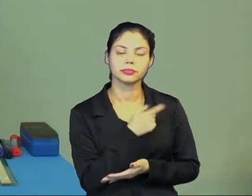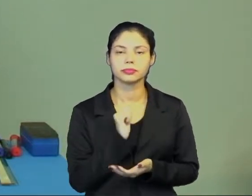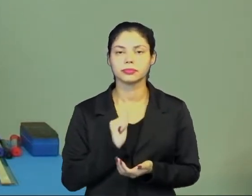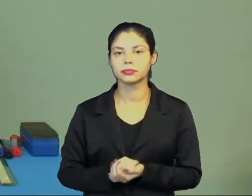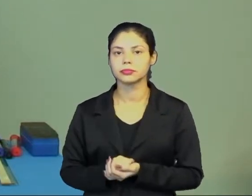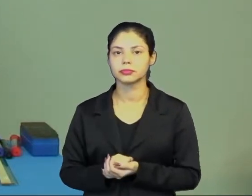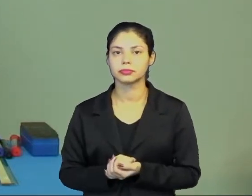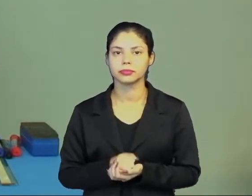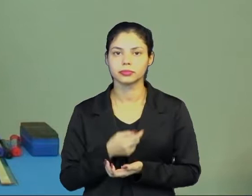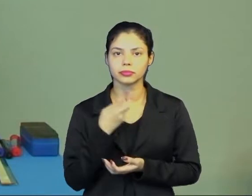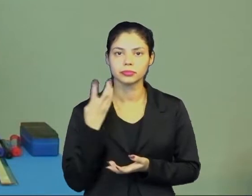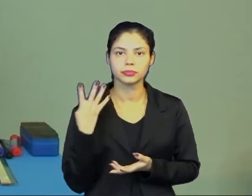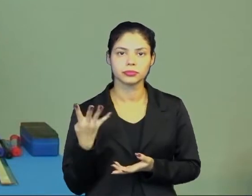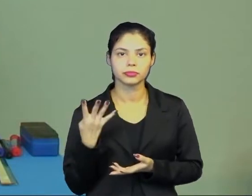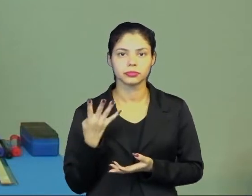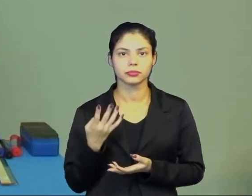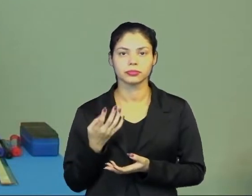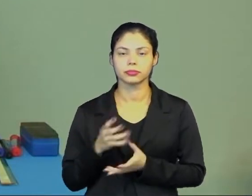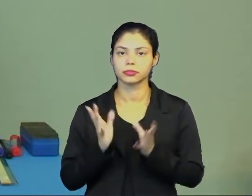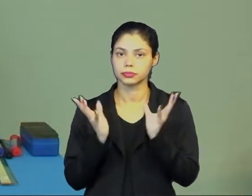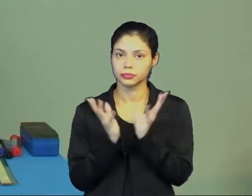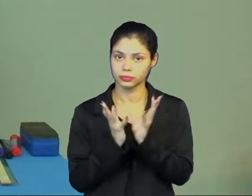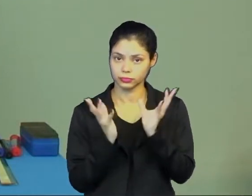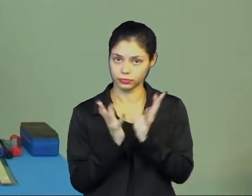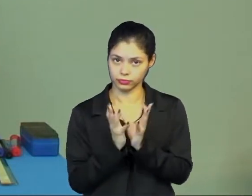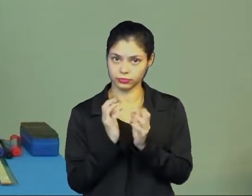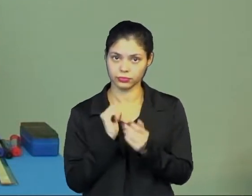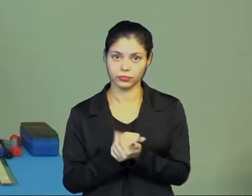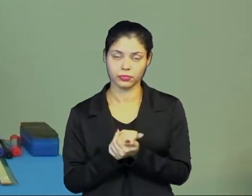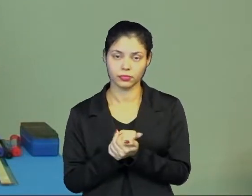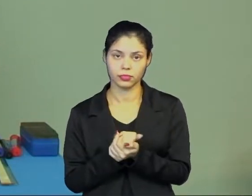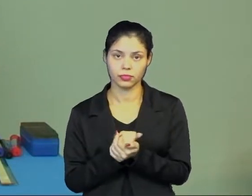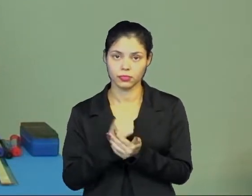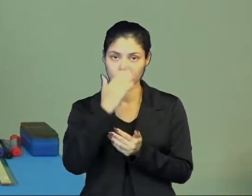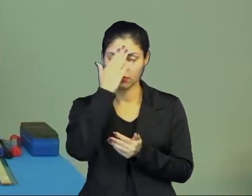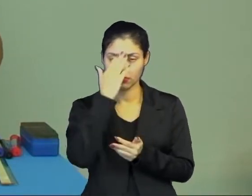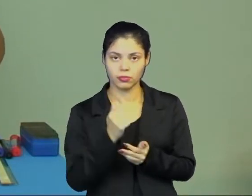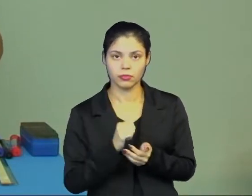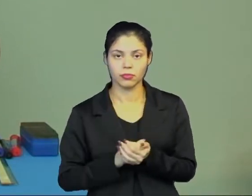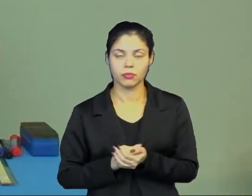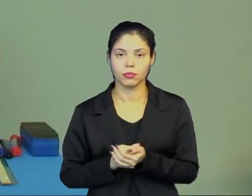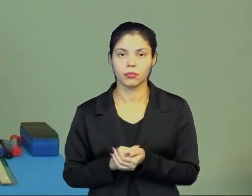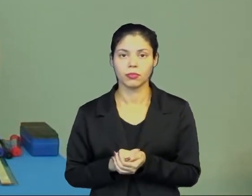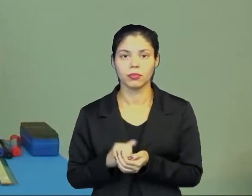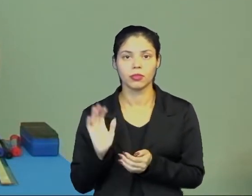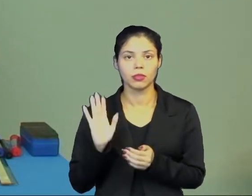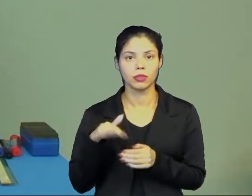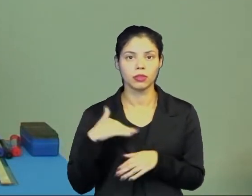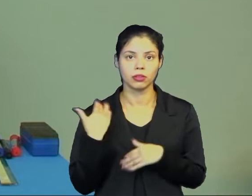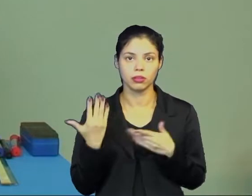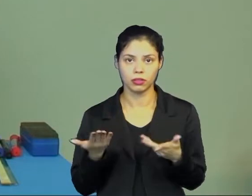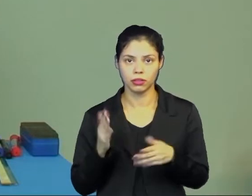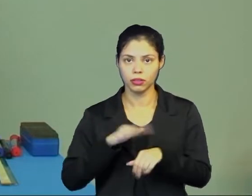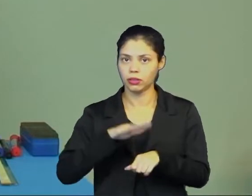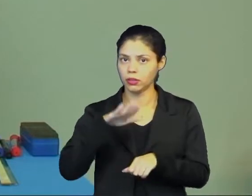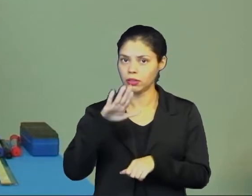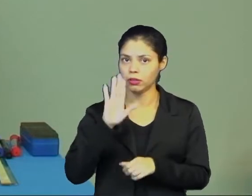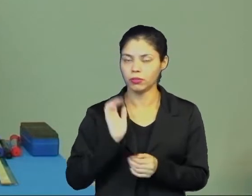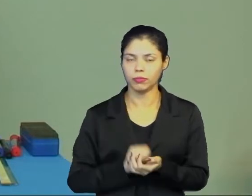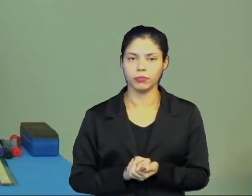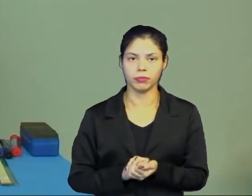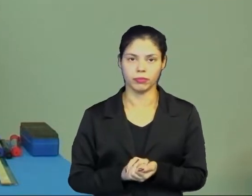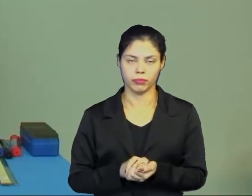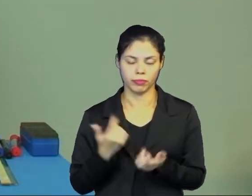vamos contar coleções e vamos saber qual coleção tem